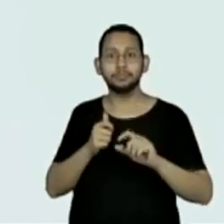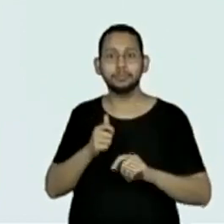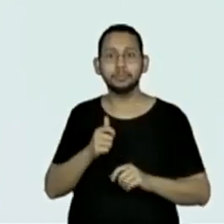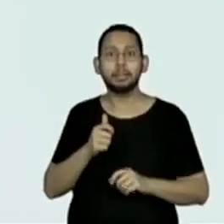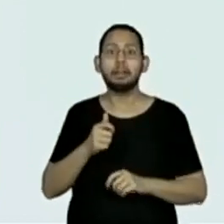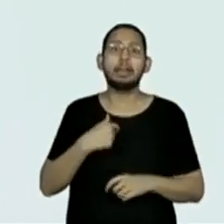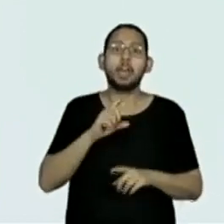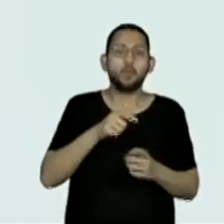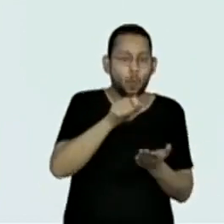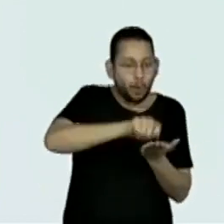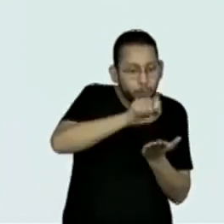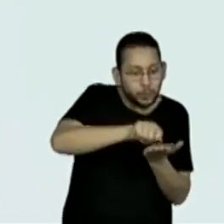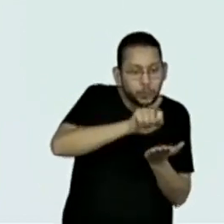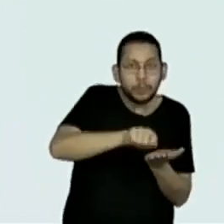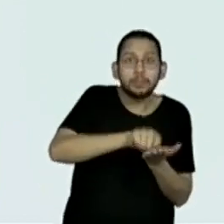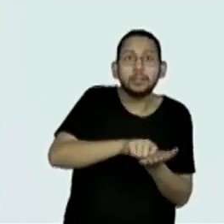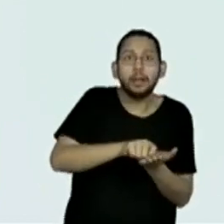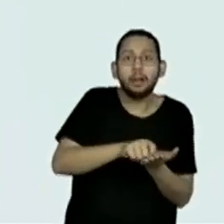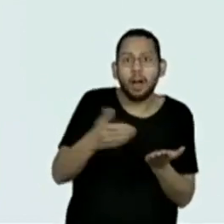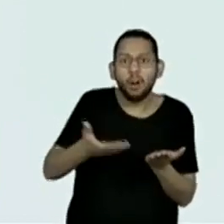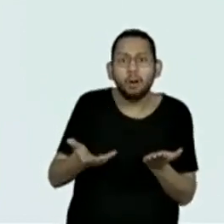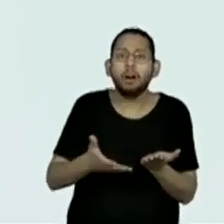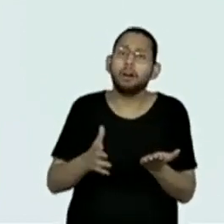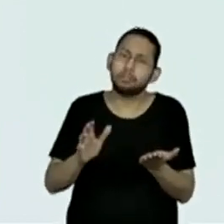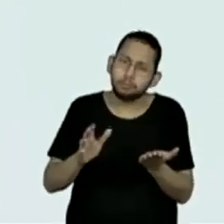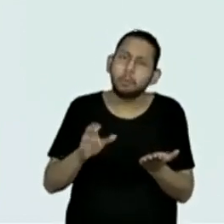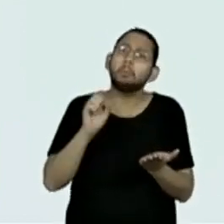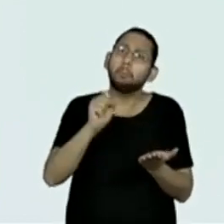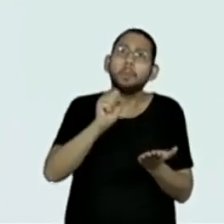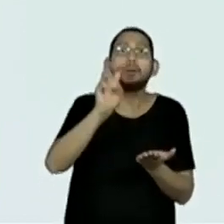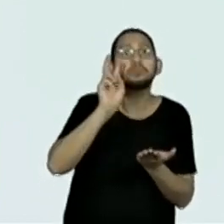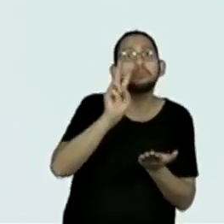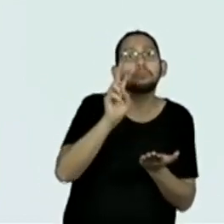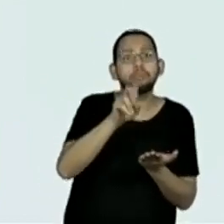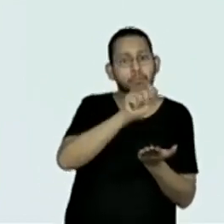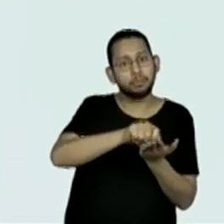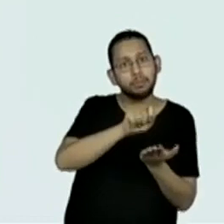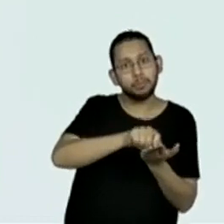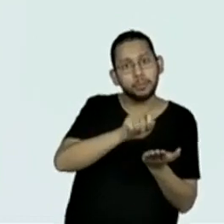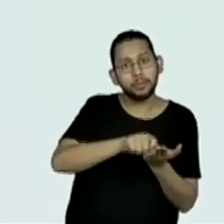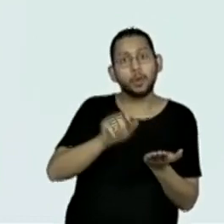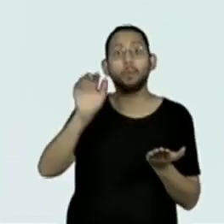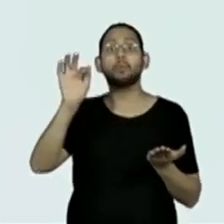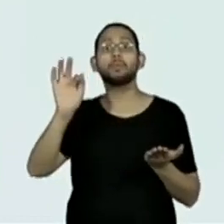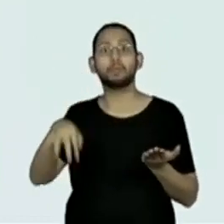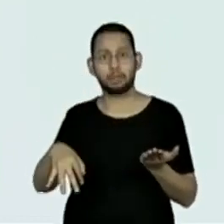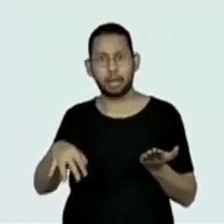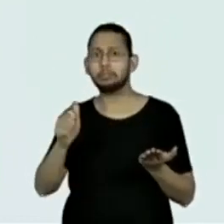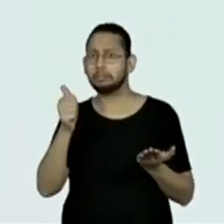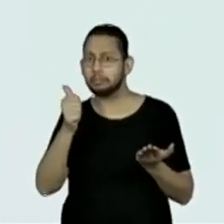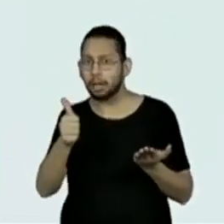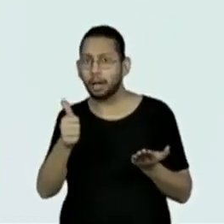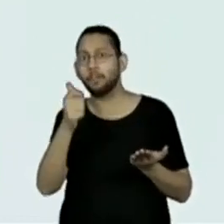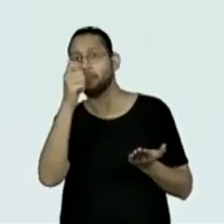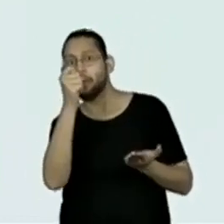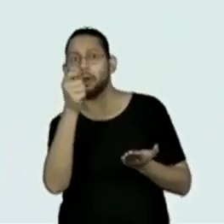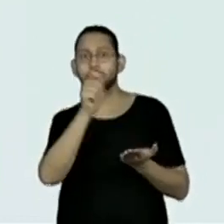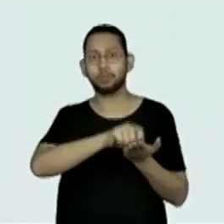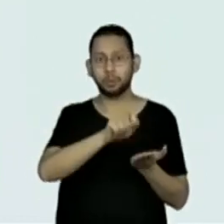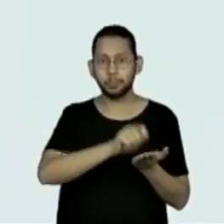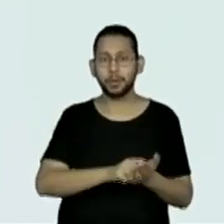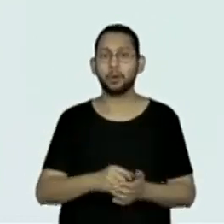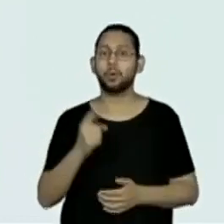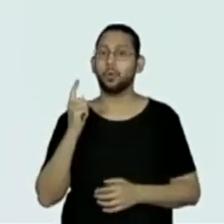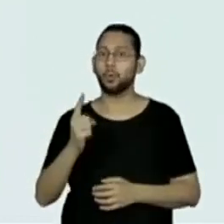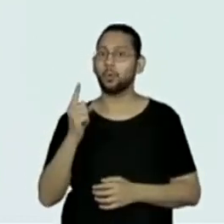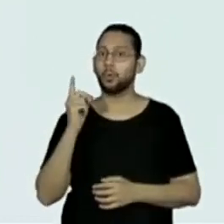eu vou anotar no meu caderno exatamente agora? Faz a anotação também. Mas fica tranquilo que no final sempre dá certo. Vamos lá? 1,